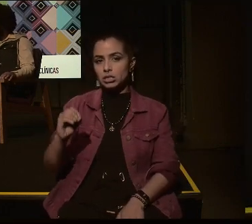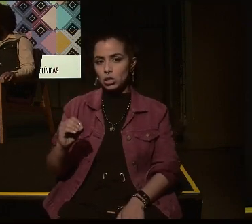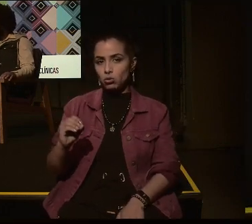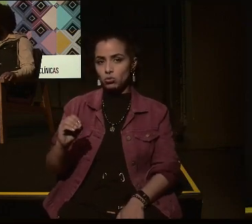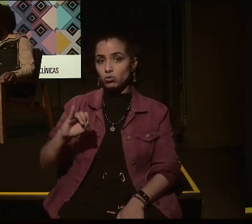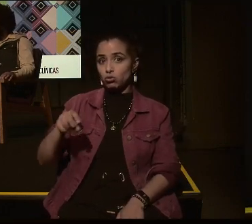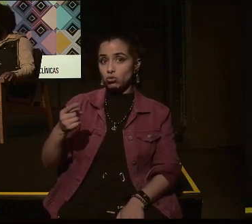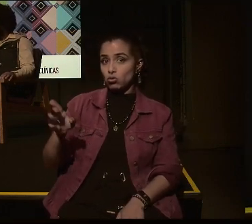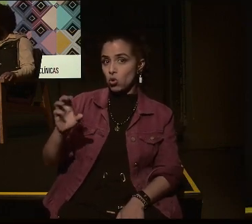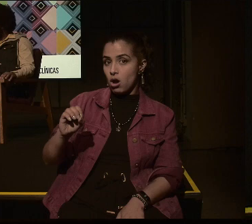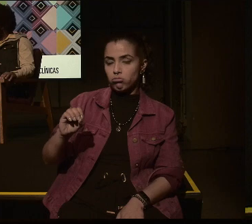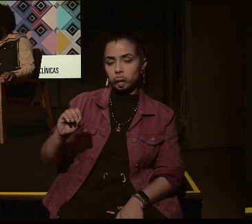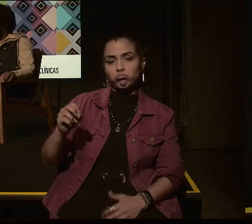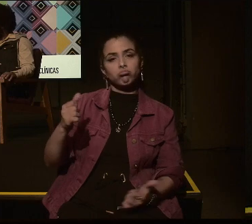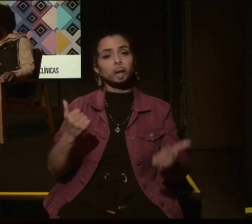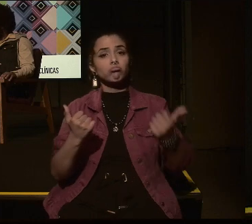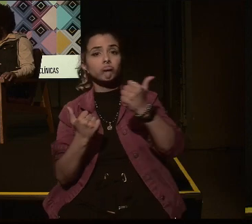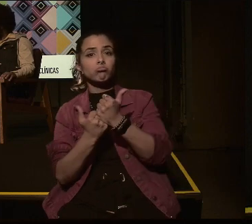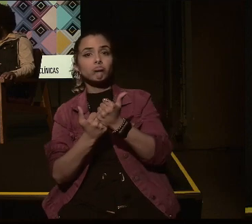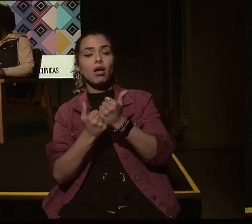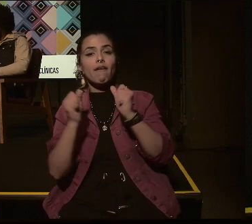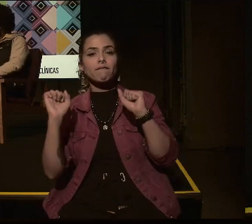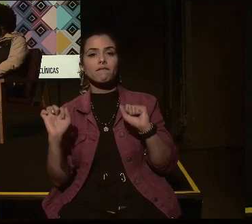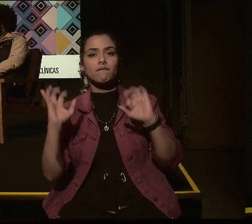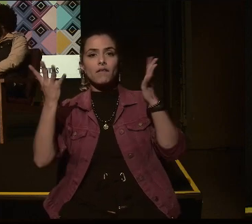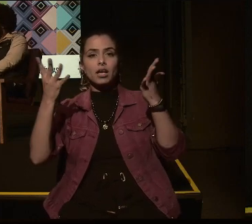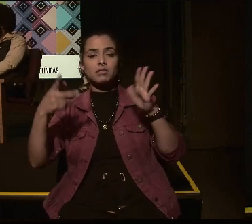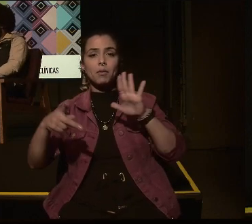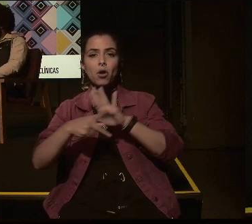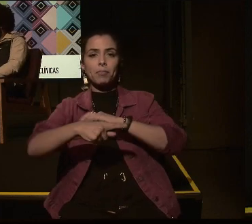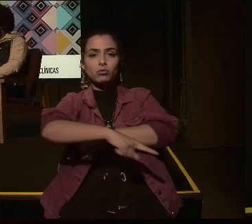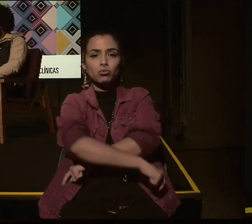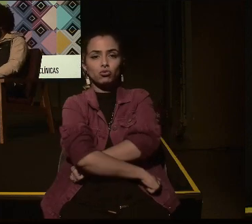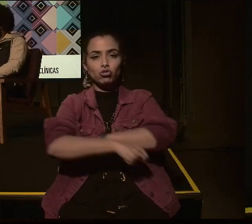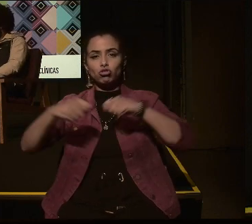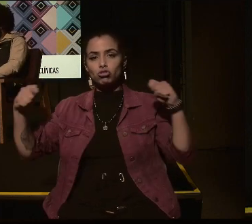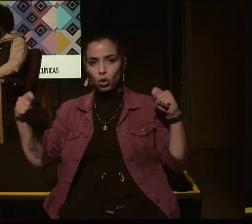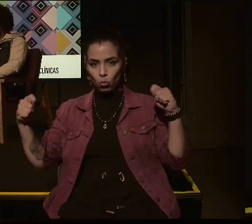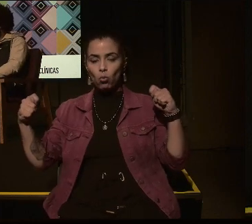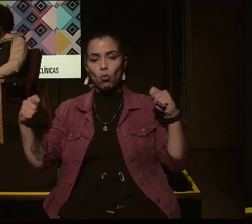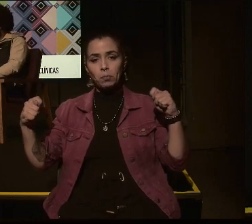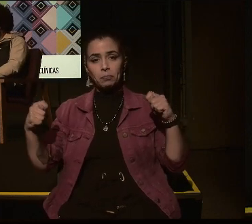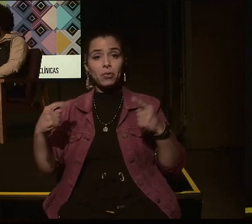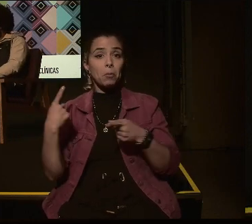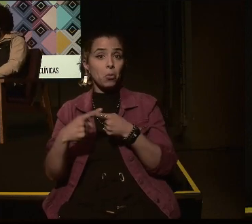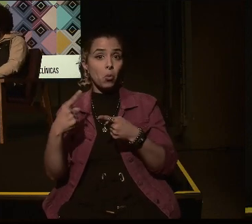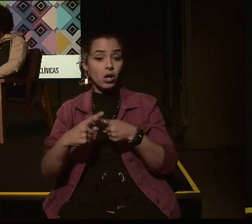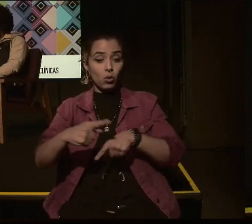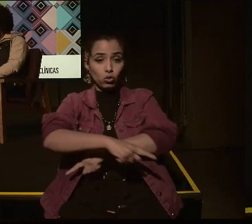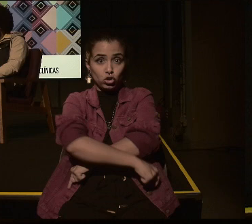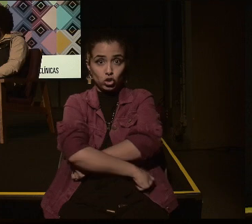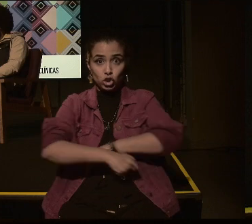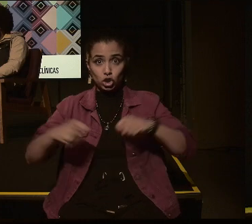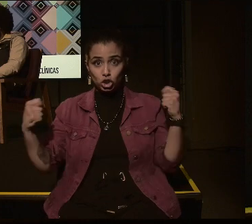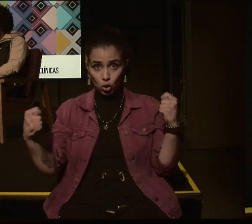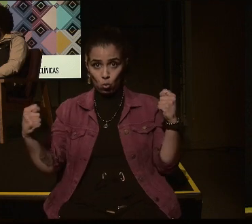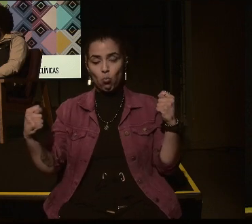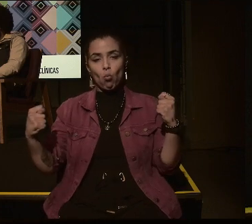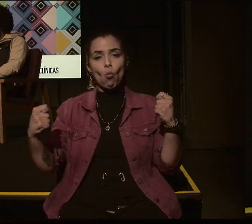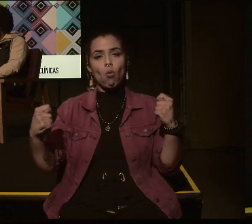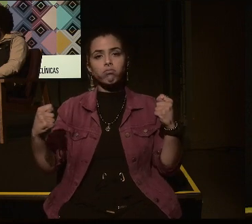Então, a escola estava dizendo, olha, tal qual São João, Xangô, questão do fogo,